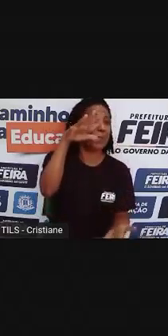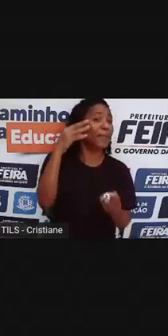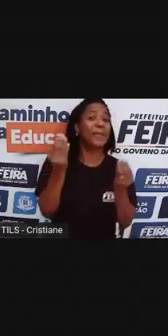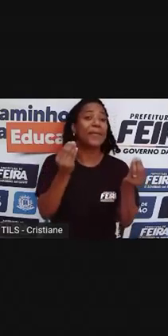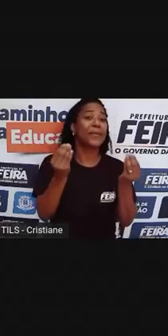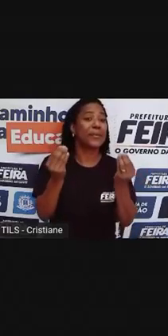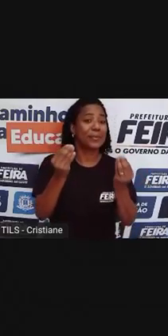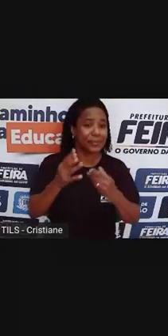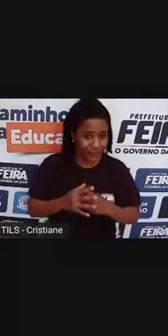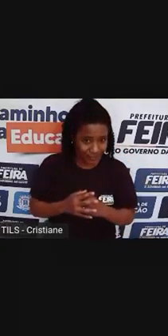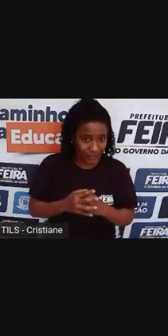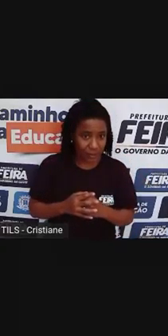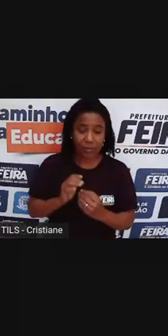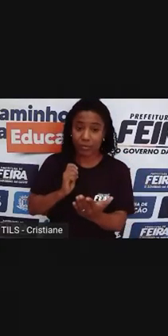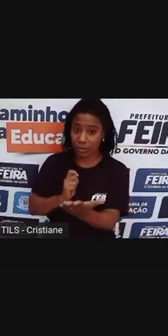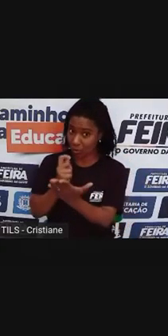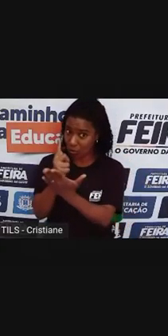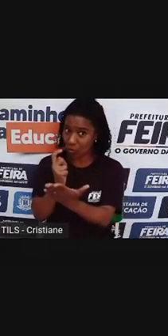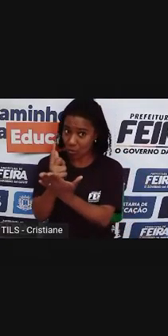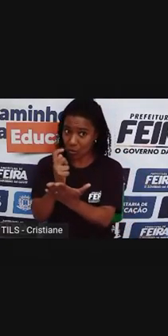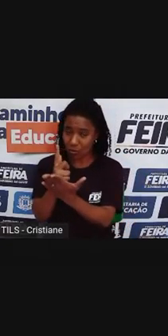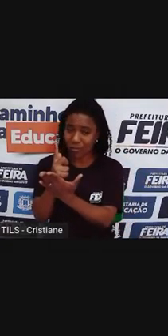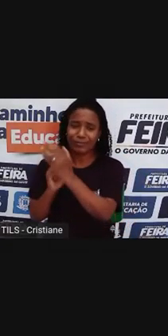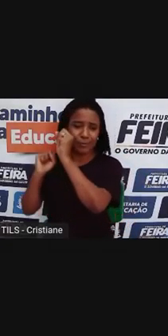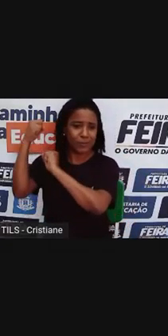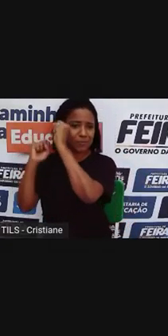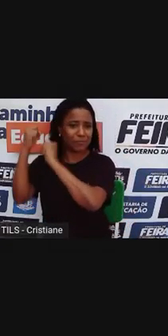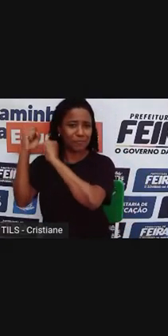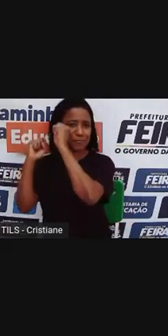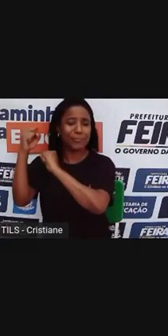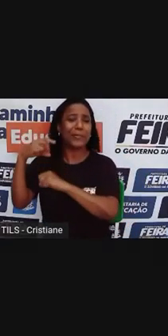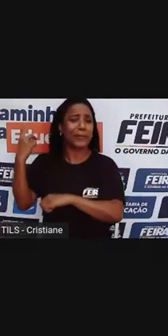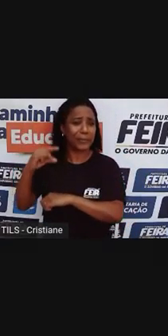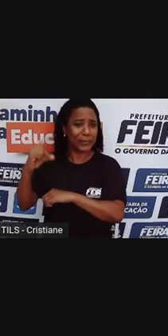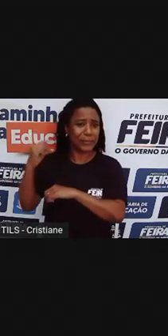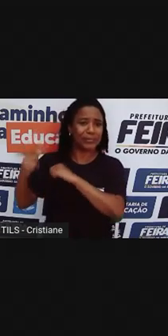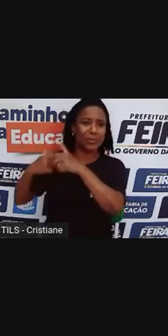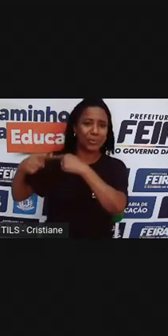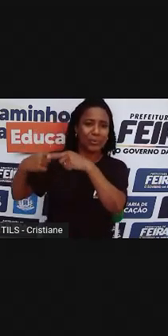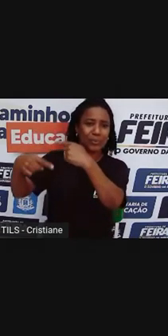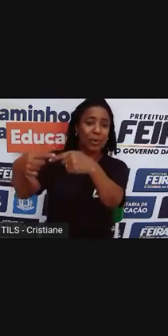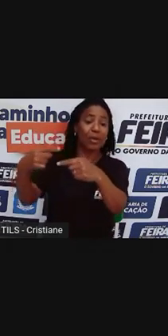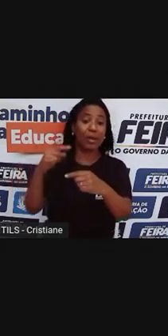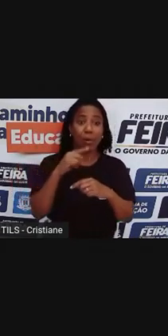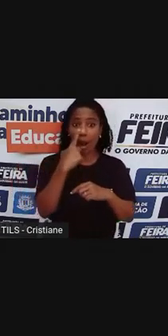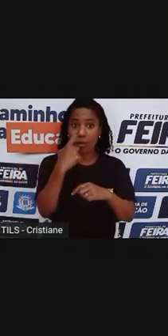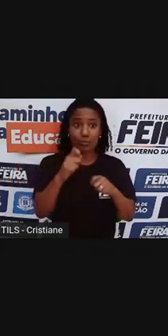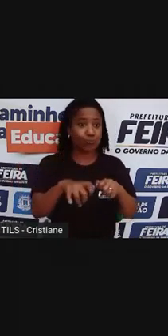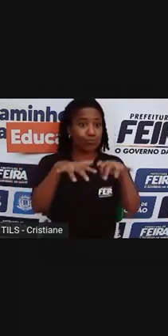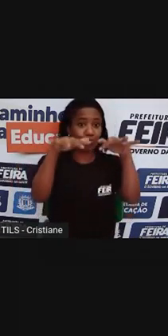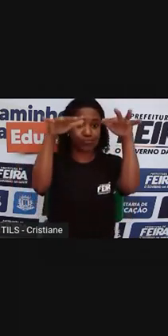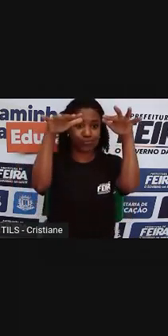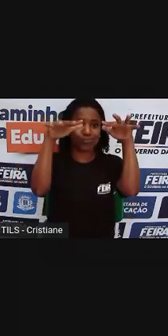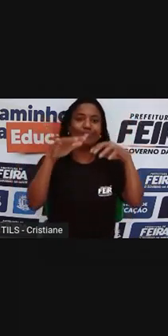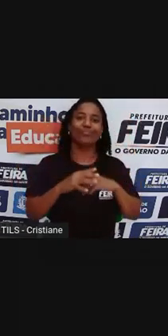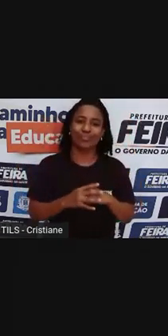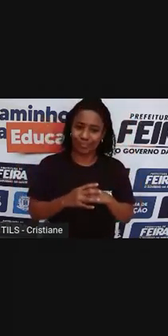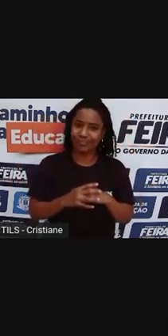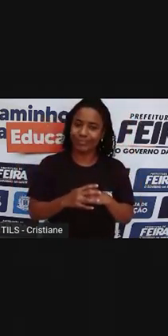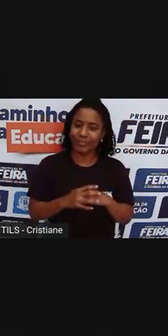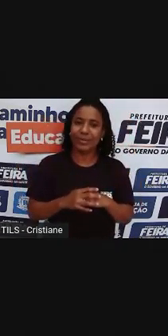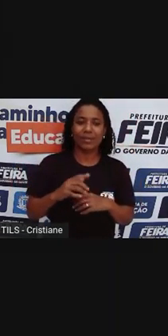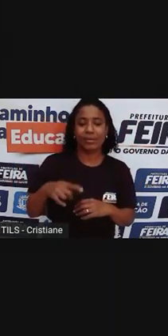Ao comprar um produto, você alimenta todo o processo de produção dele e também o processo de descarte dele. Quando colocamos o lixo